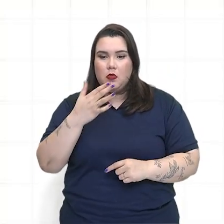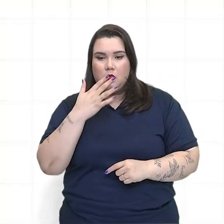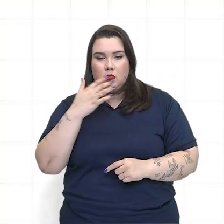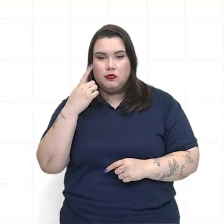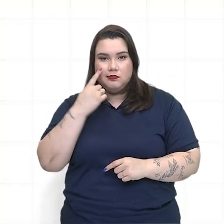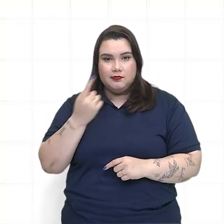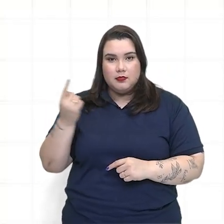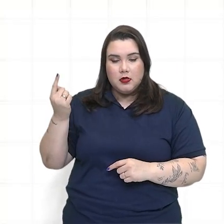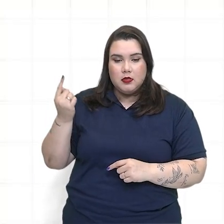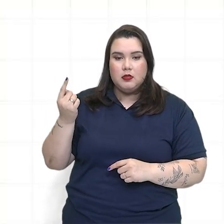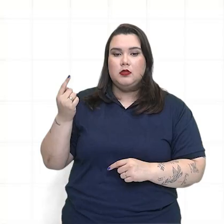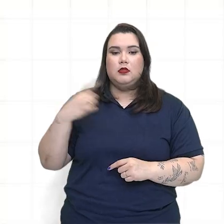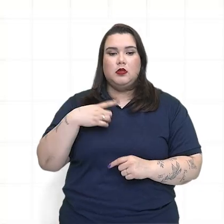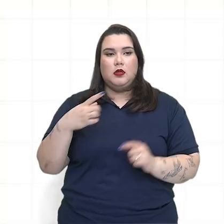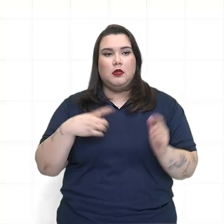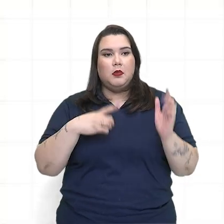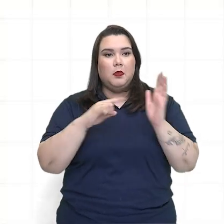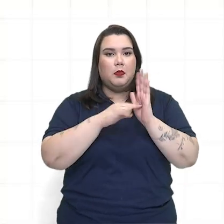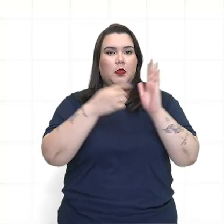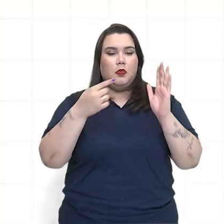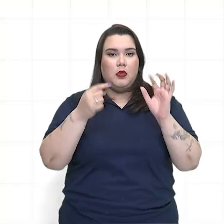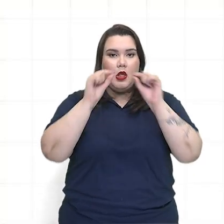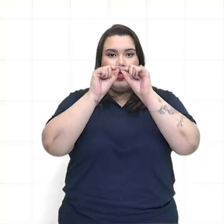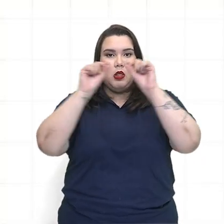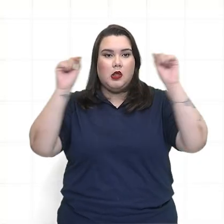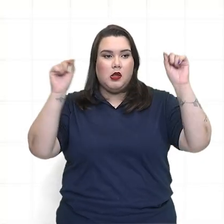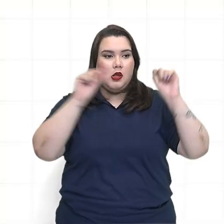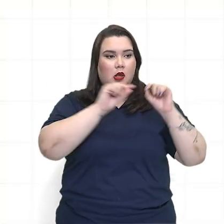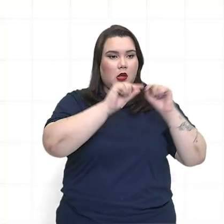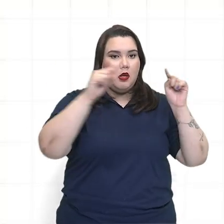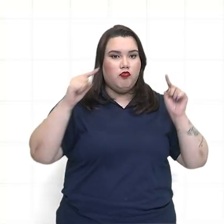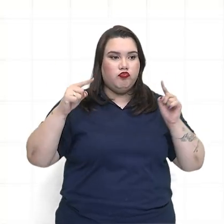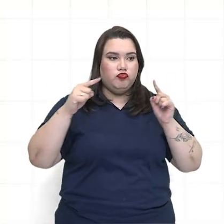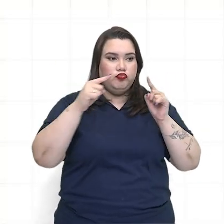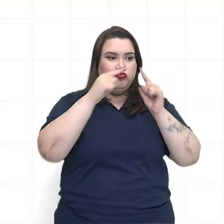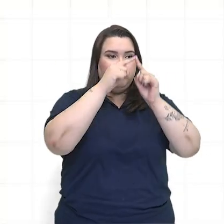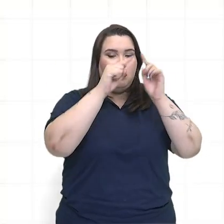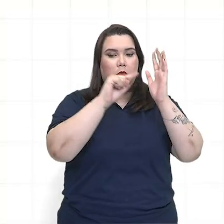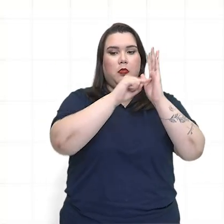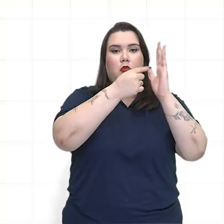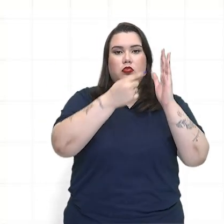olha, juntou, eu tenho um ponto. E nós poderíamos exatamente